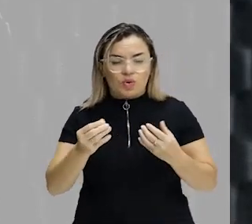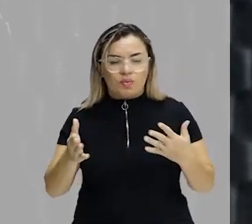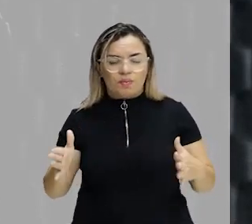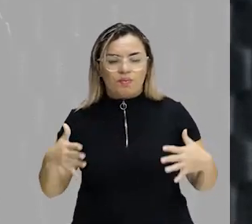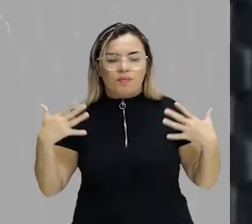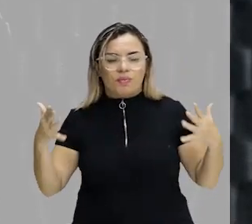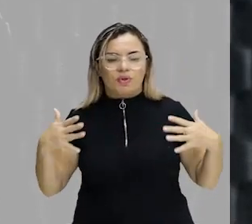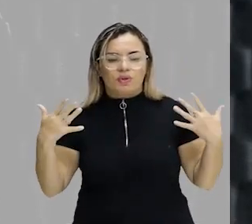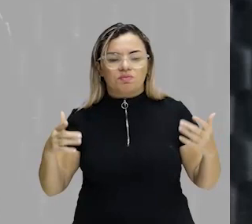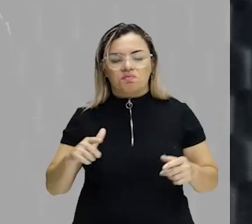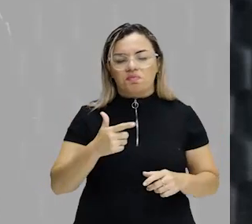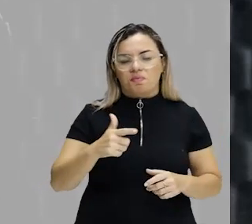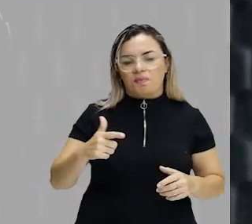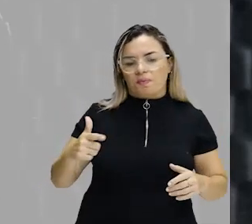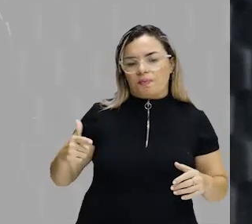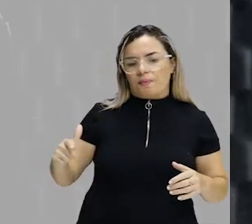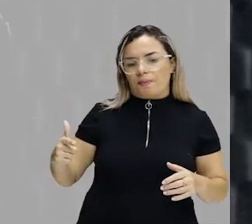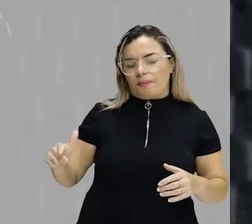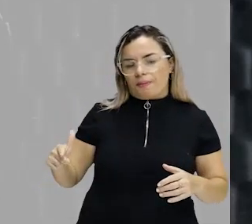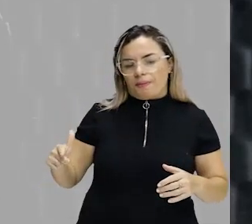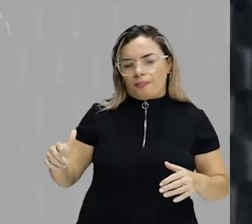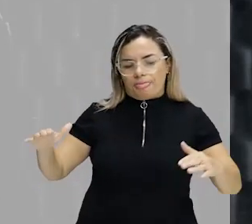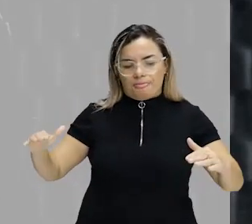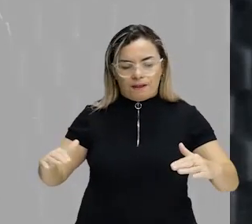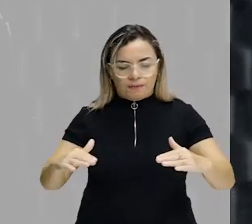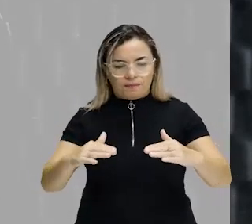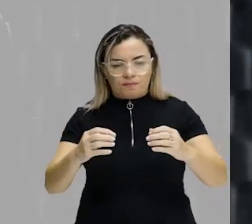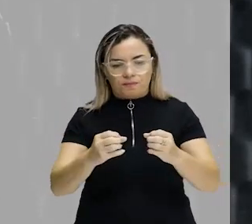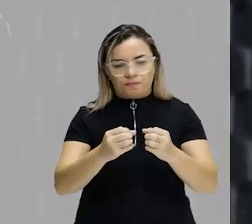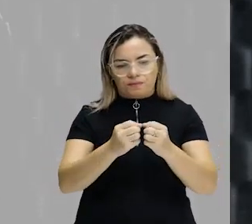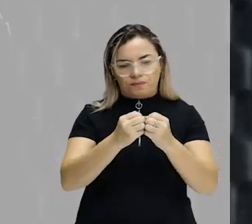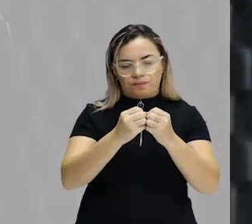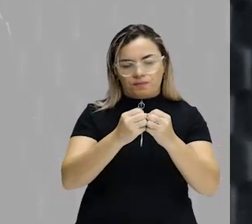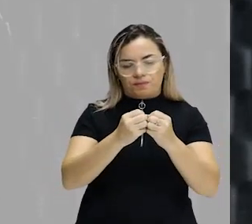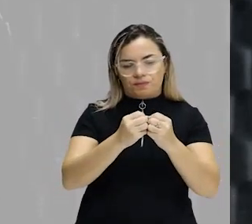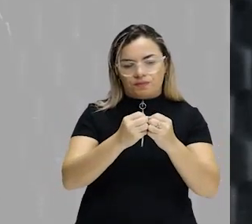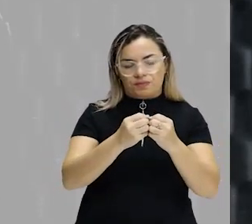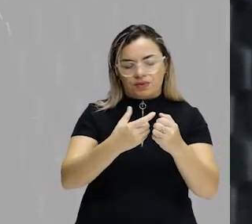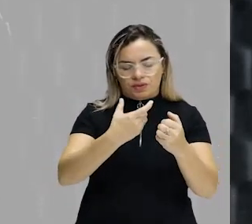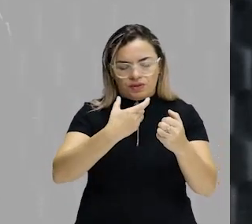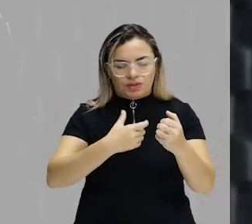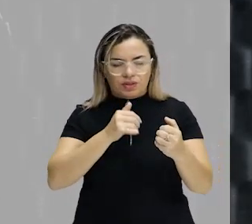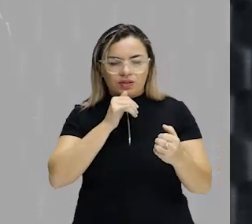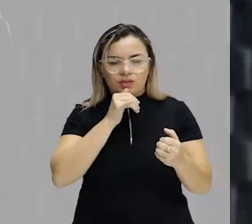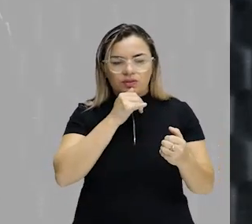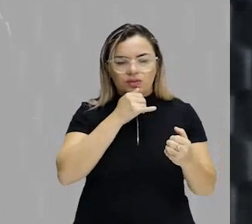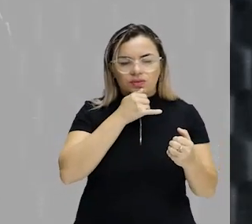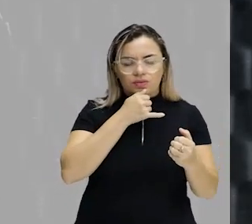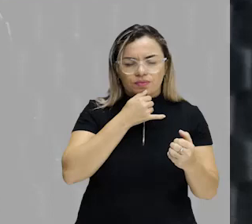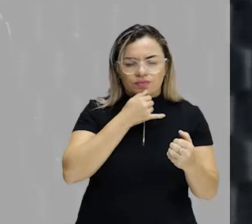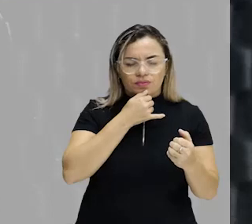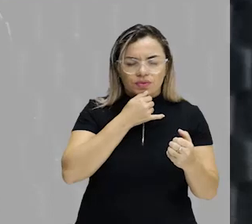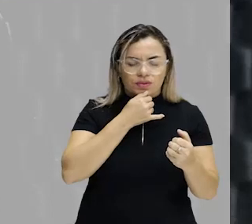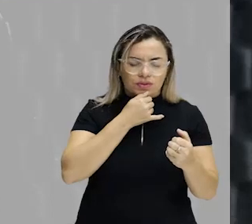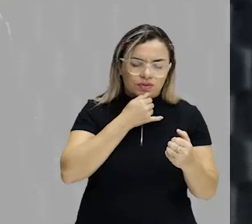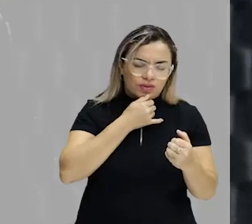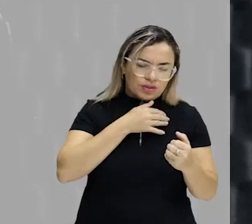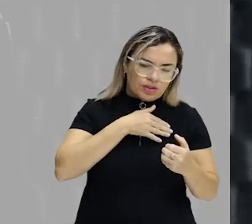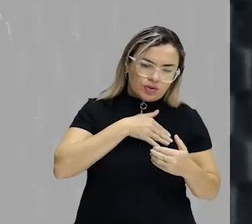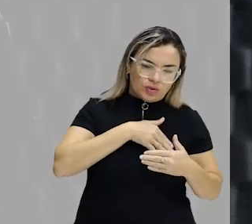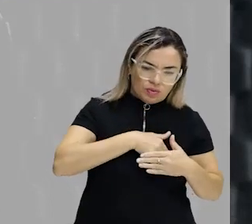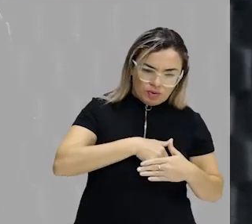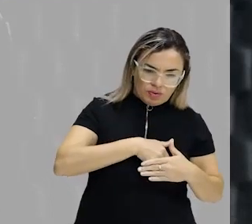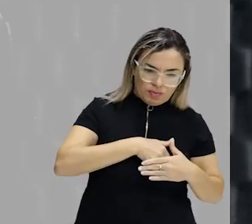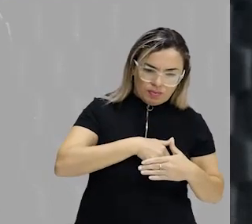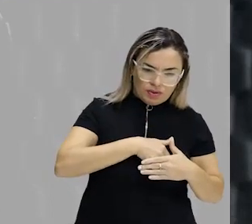encostar. E aí me dá uma tristeza no meu peito, feito um despeito de eu não ter como lutar.